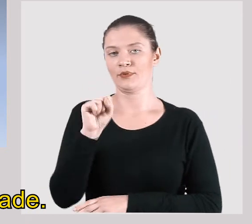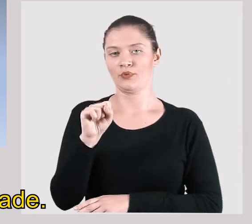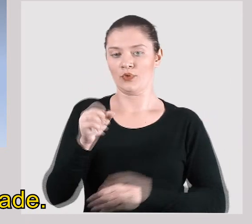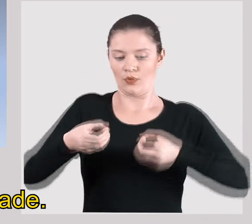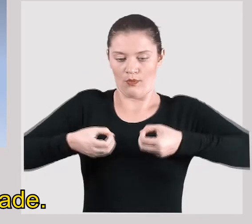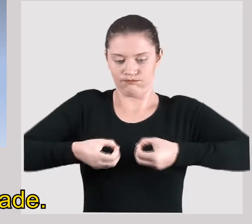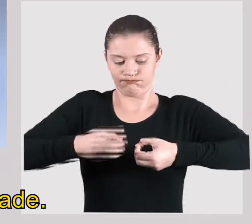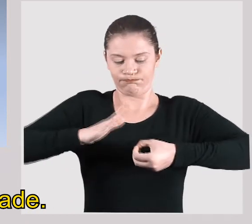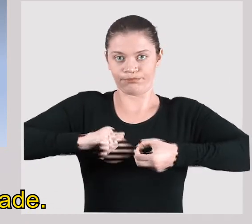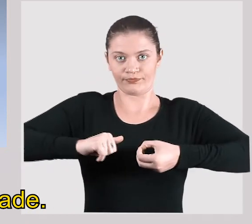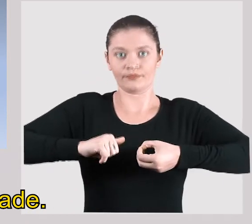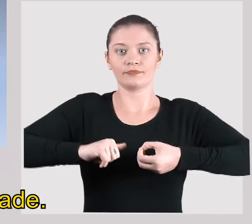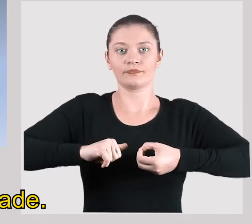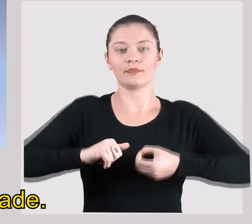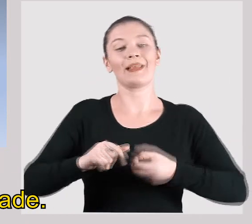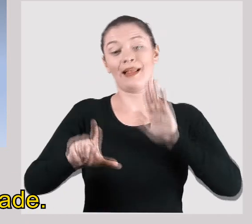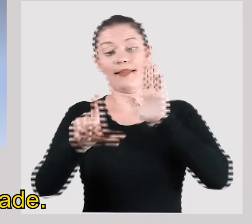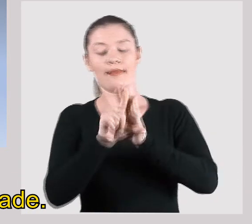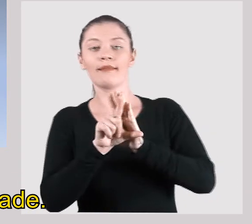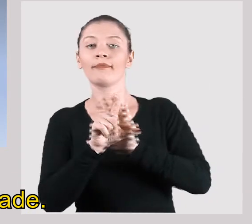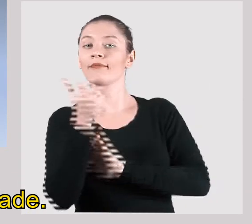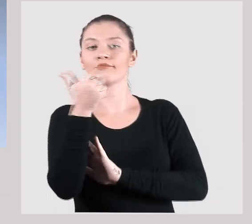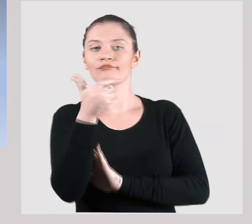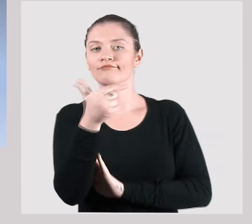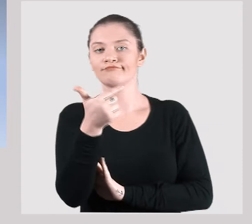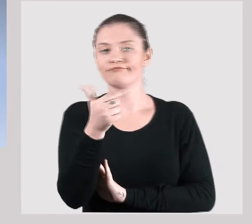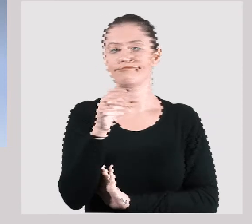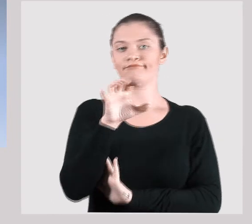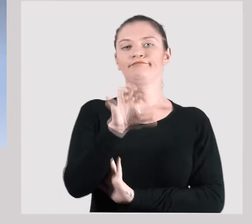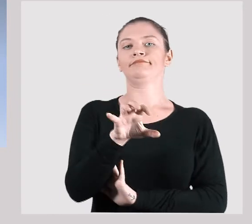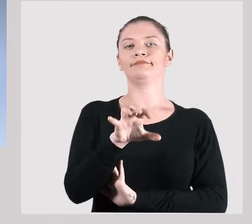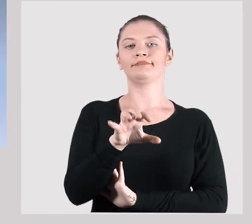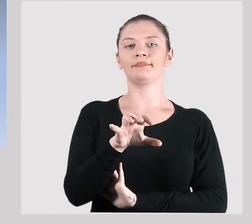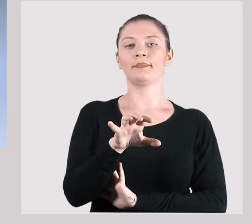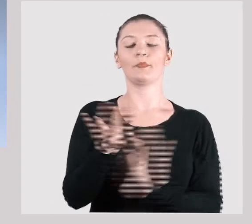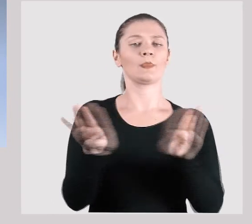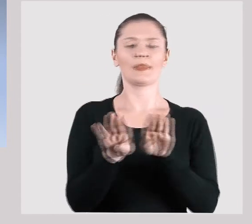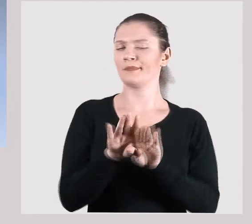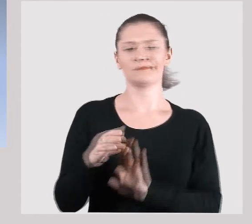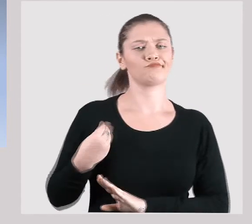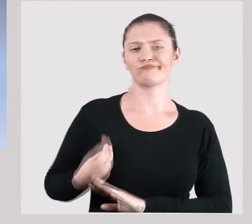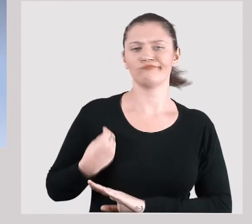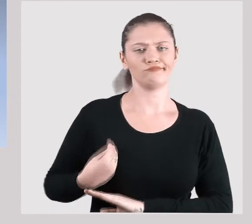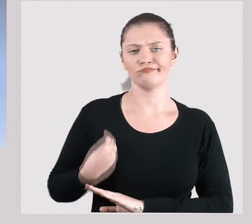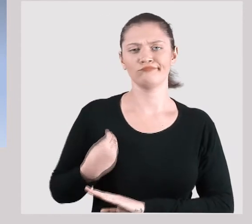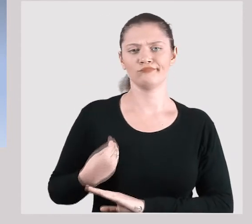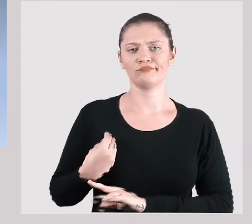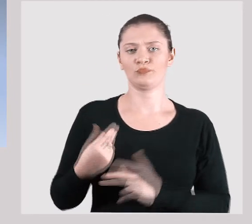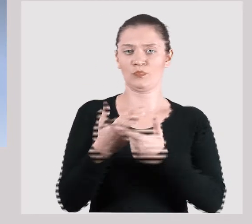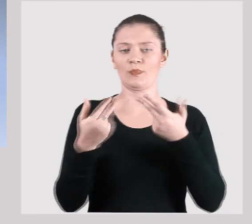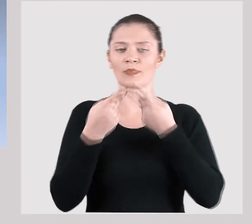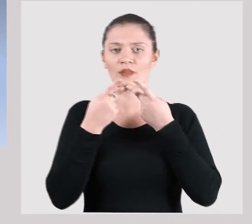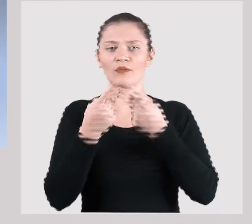a respeito da esterilização desse tipo nesta idade. E também não existe nada que verse sobre o que